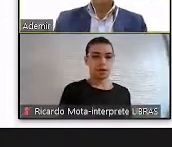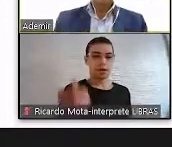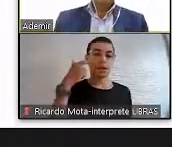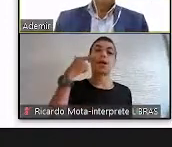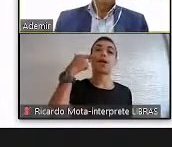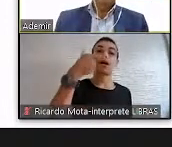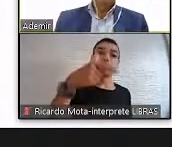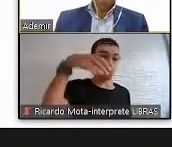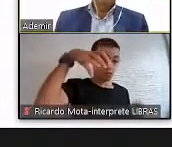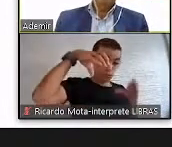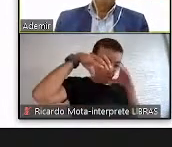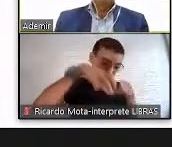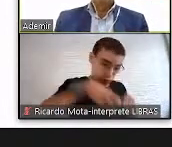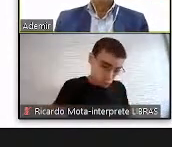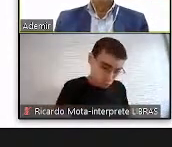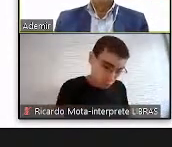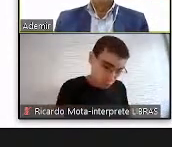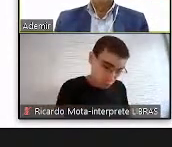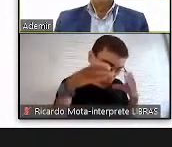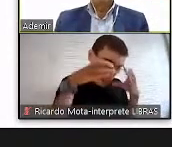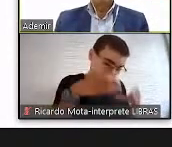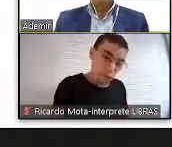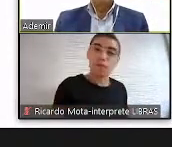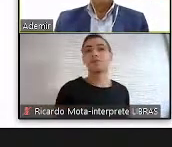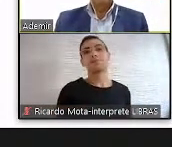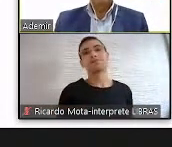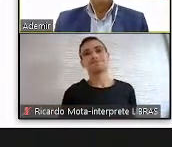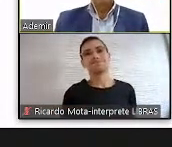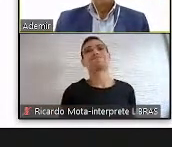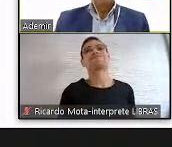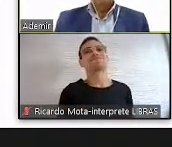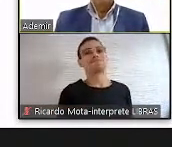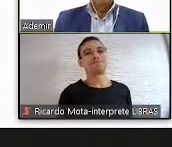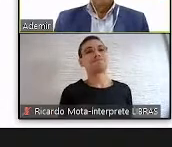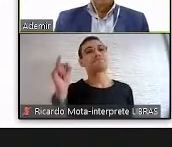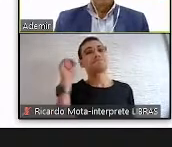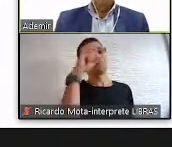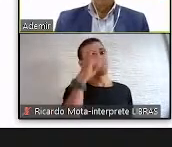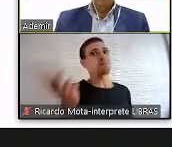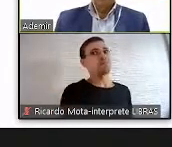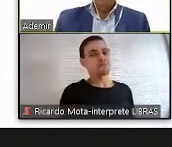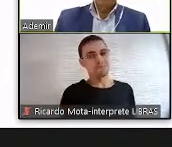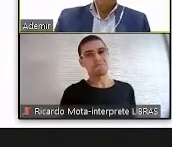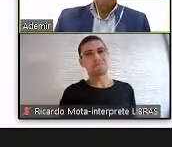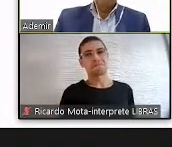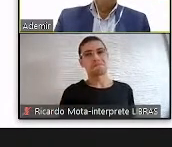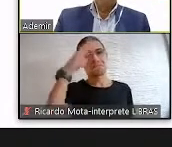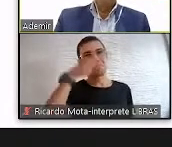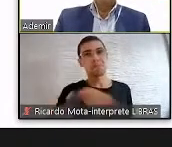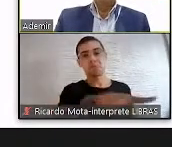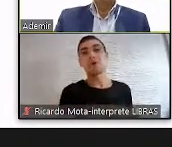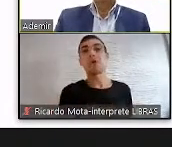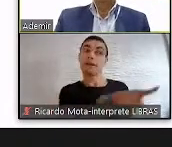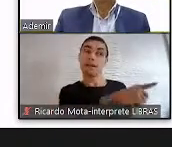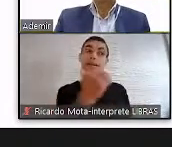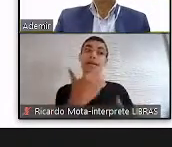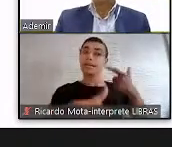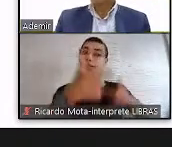túnel de cima para baixo, nessa edificação comercial.